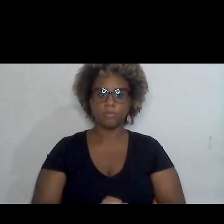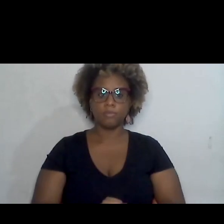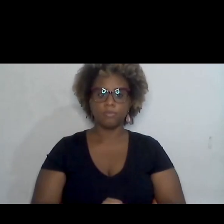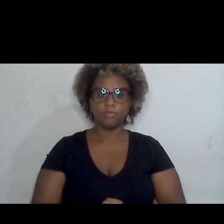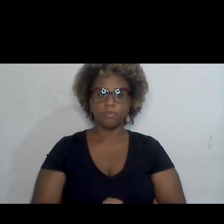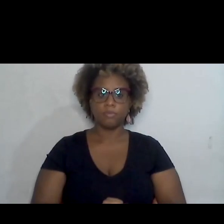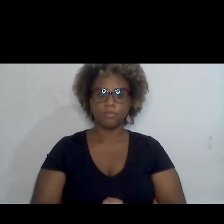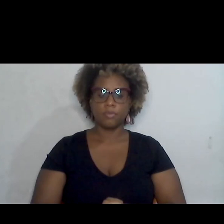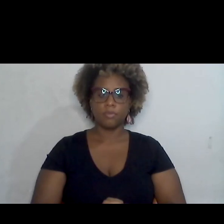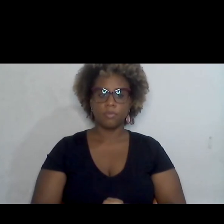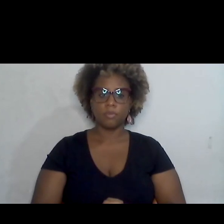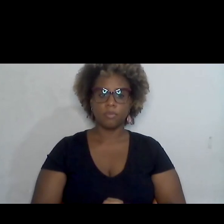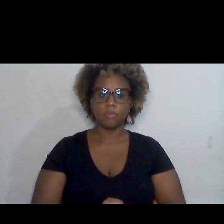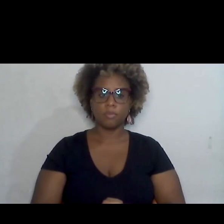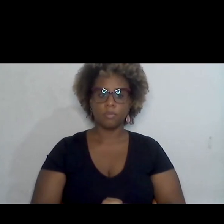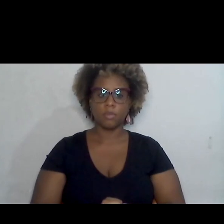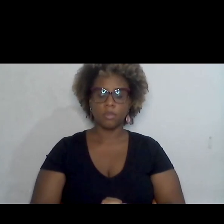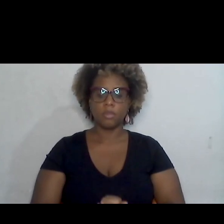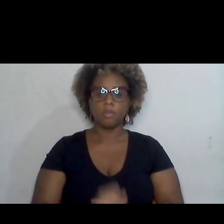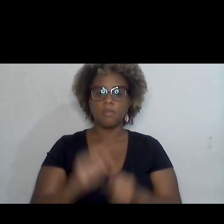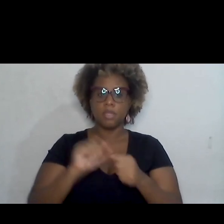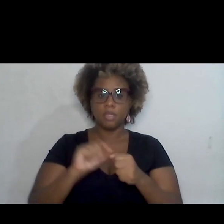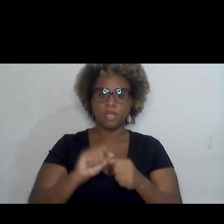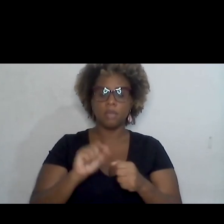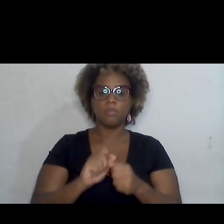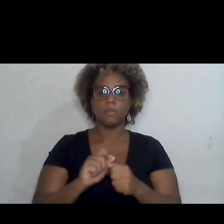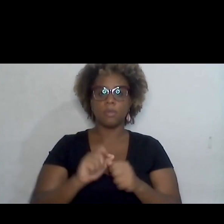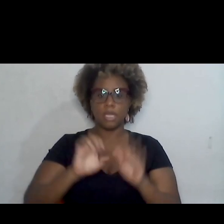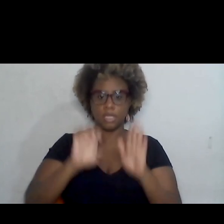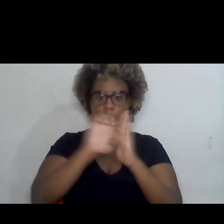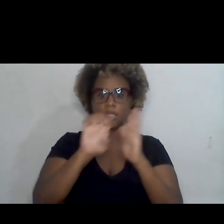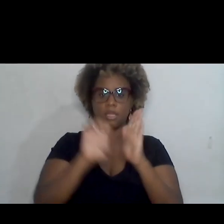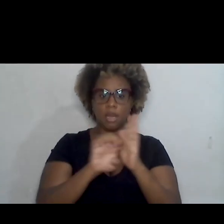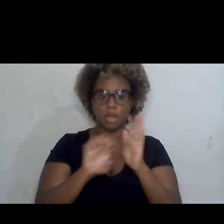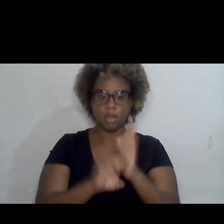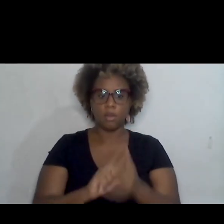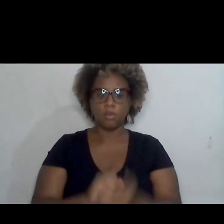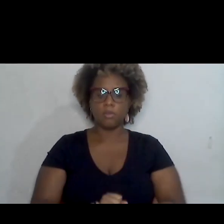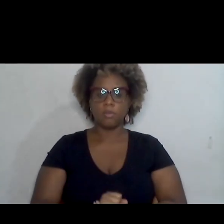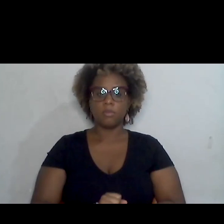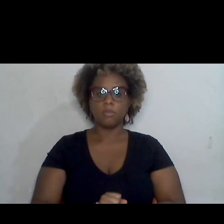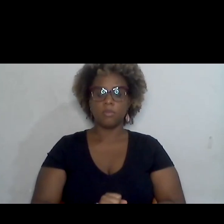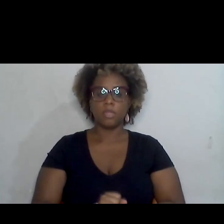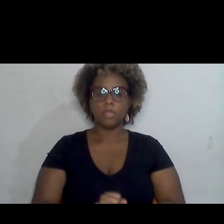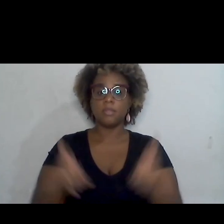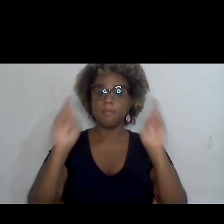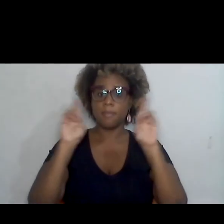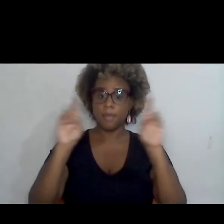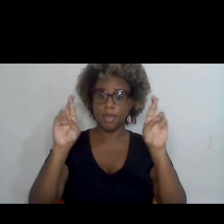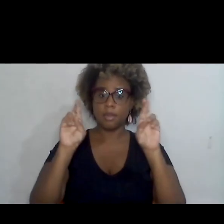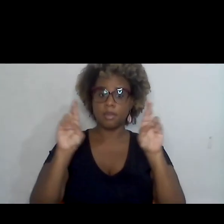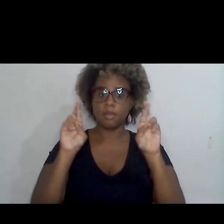são fomentadas por esse edital, e estamos nas tratativas para a renovação por 12 meses, e